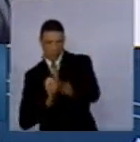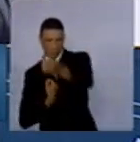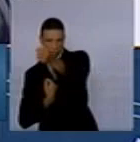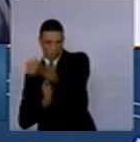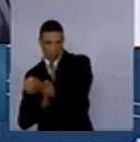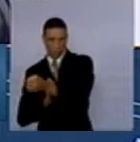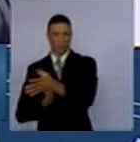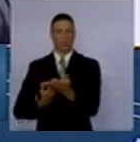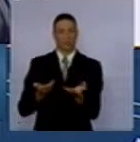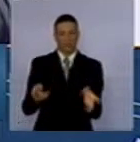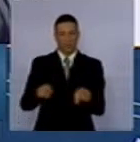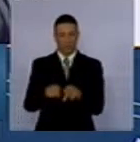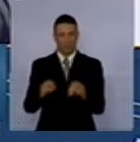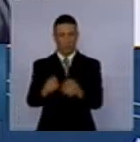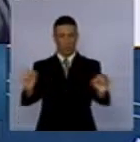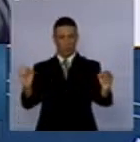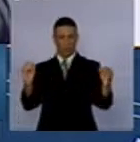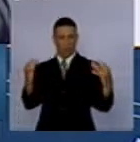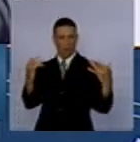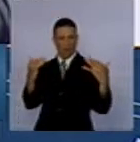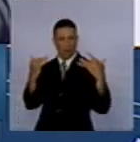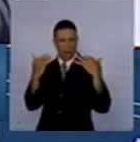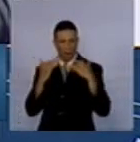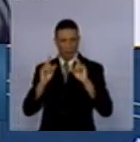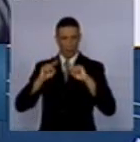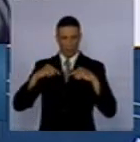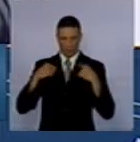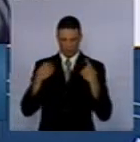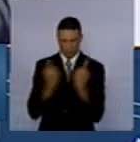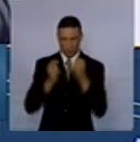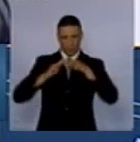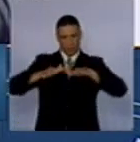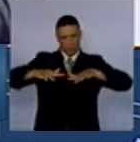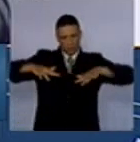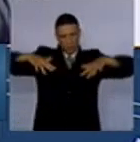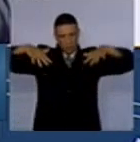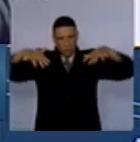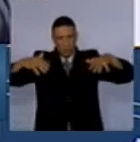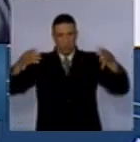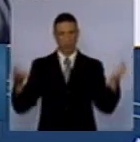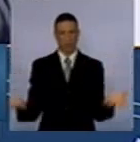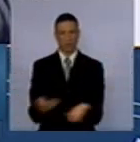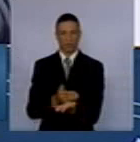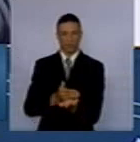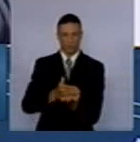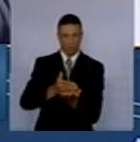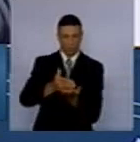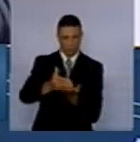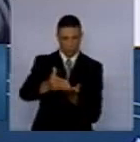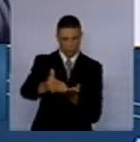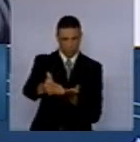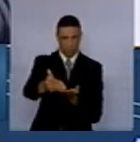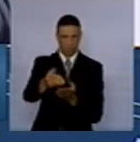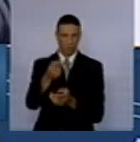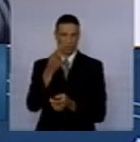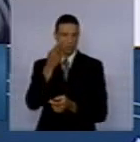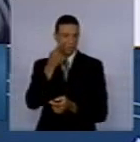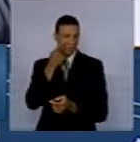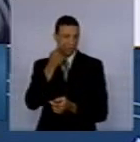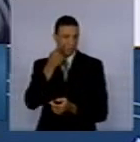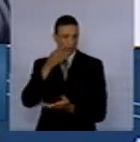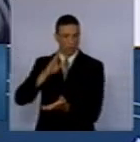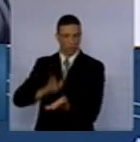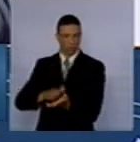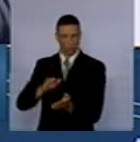e de todos que vieram prestigiar A Corte e vamos começar pelo autor